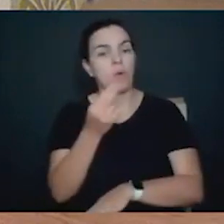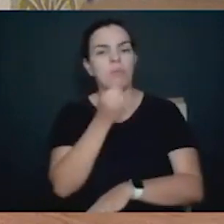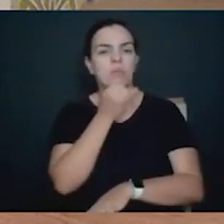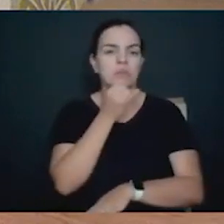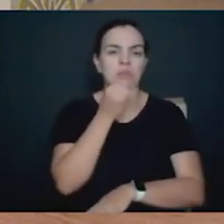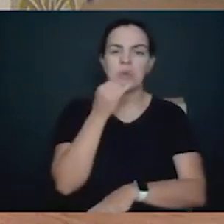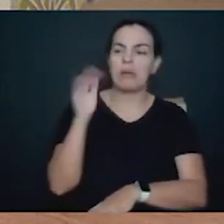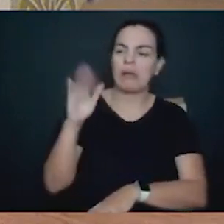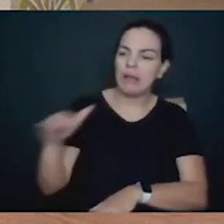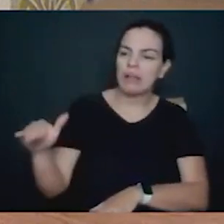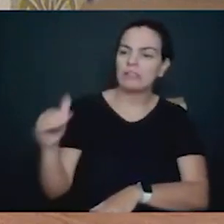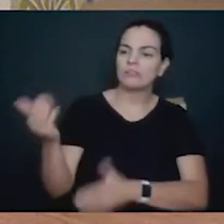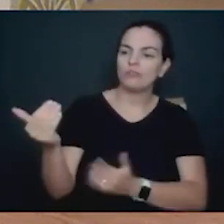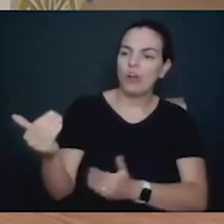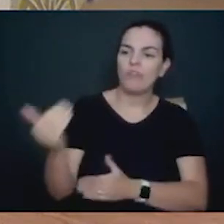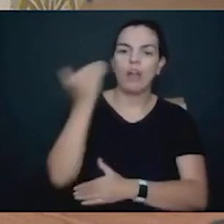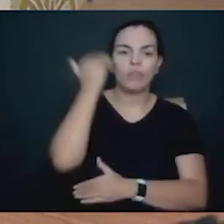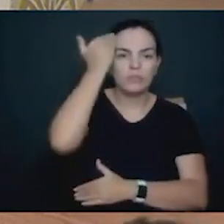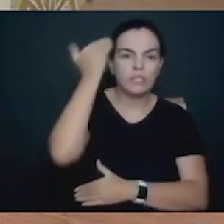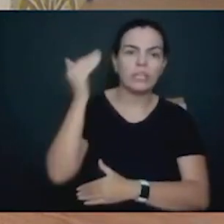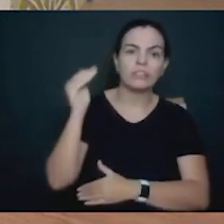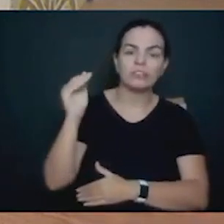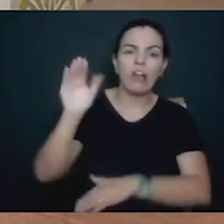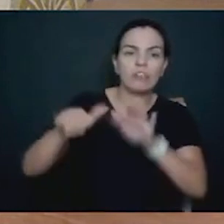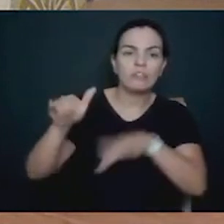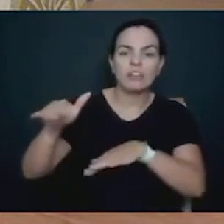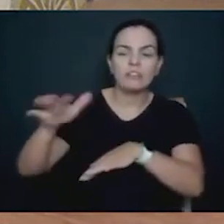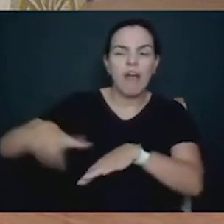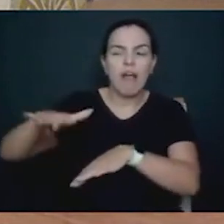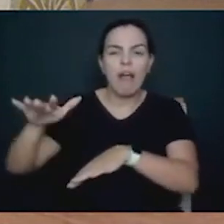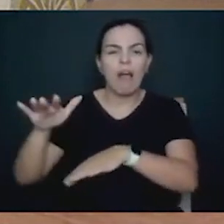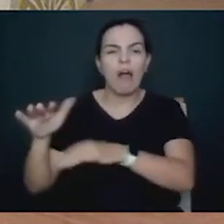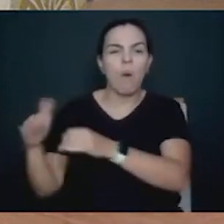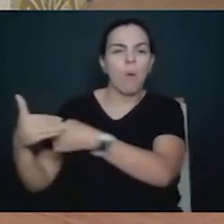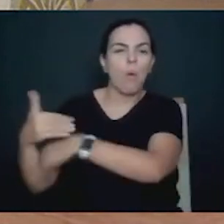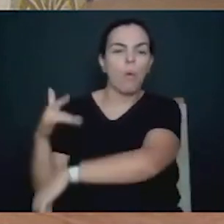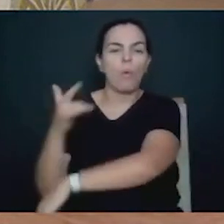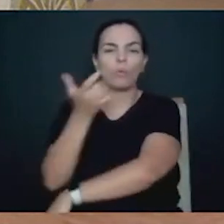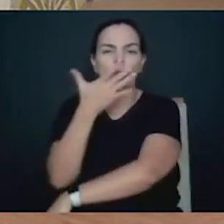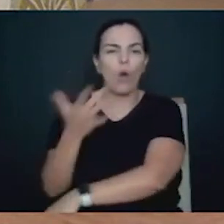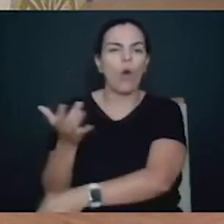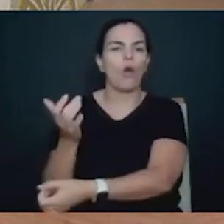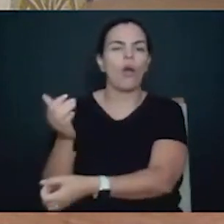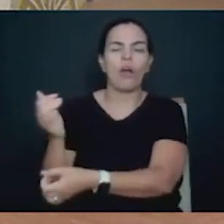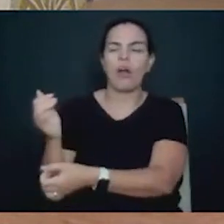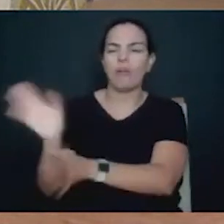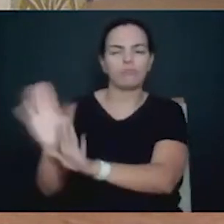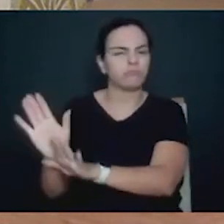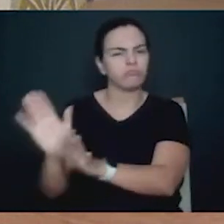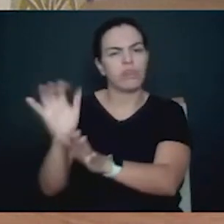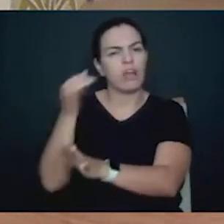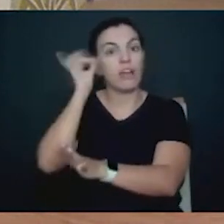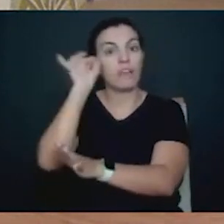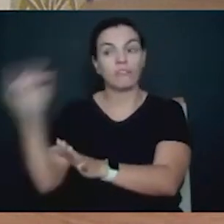adolescente, saia do caminho ruim das drogas, da criminalidade e vá para o caminho do esporte, que é o caminho do respeito, da responsabilidade,